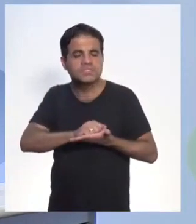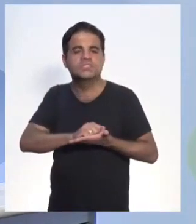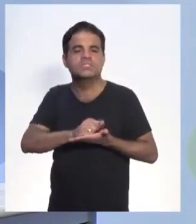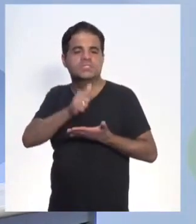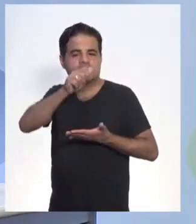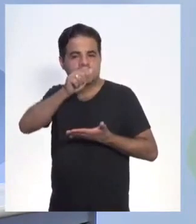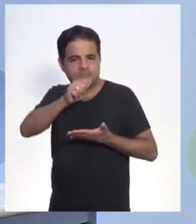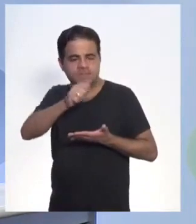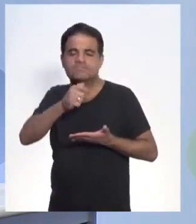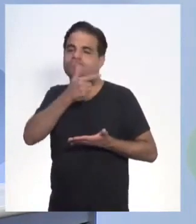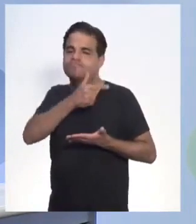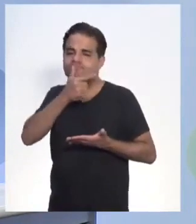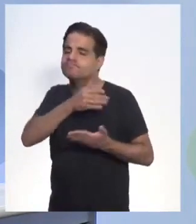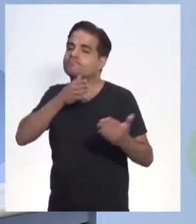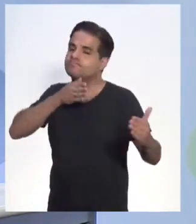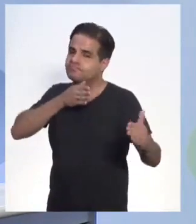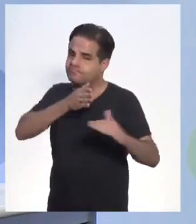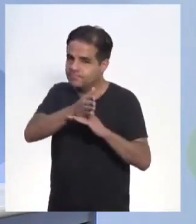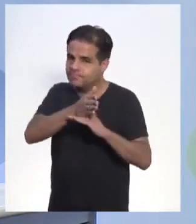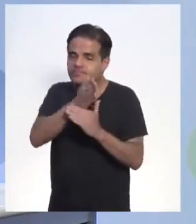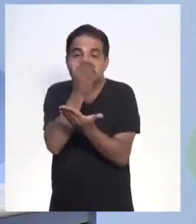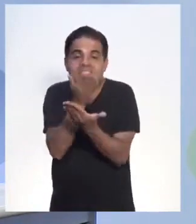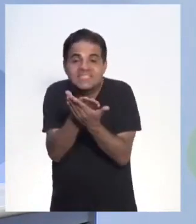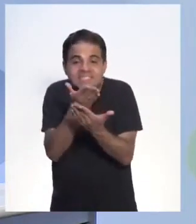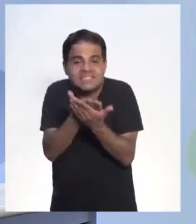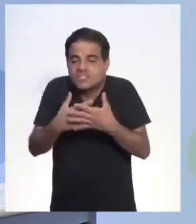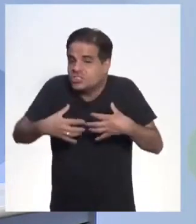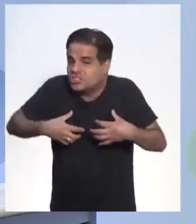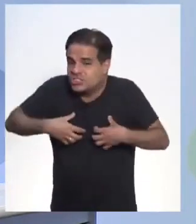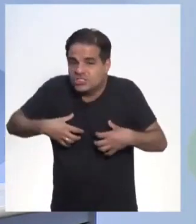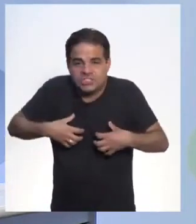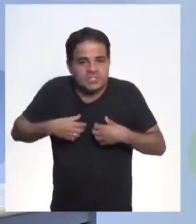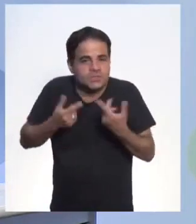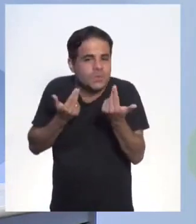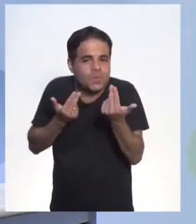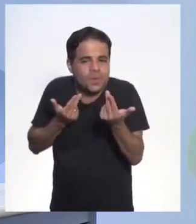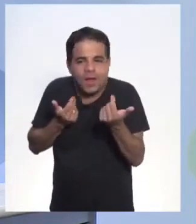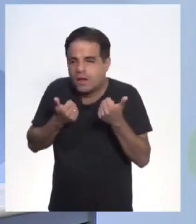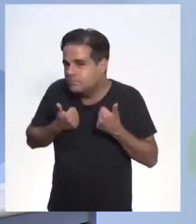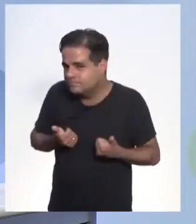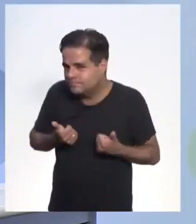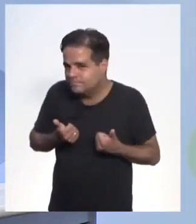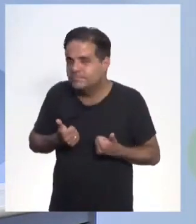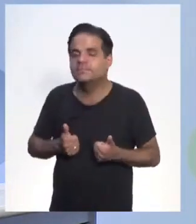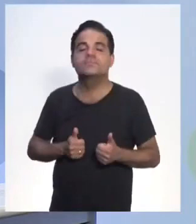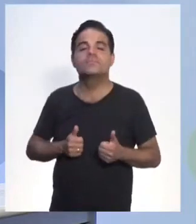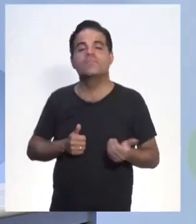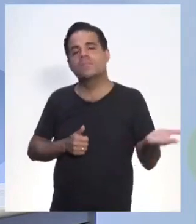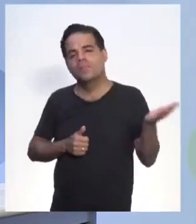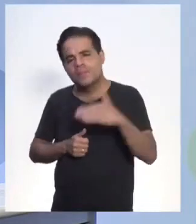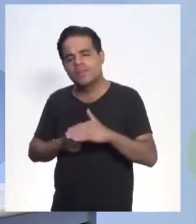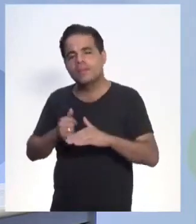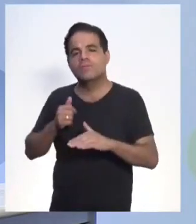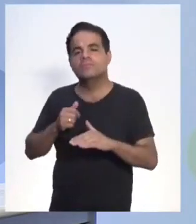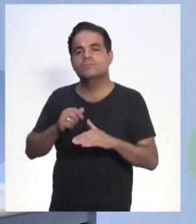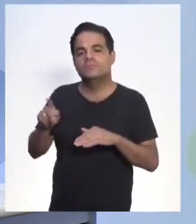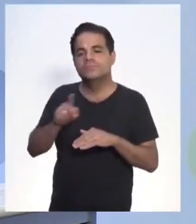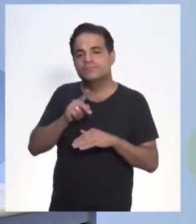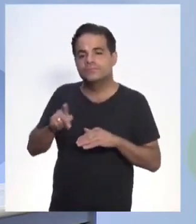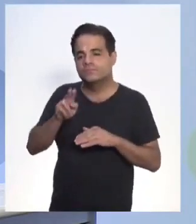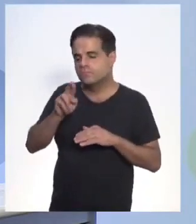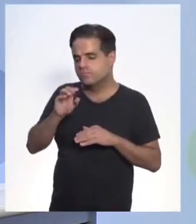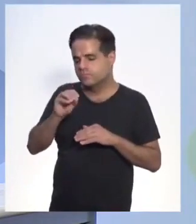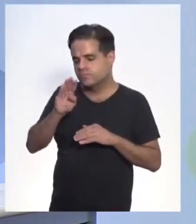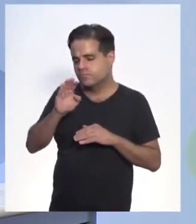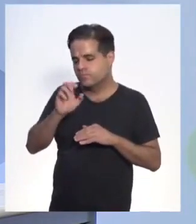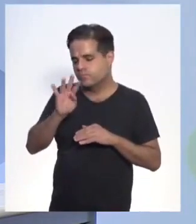você vai conseguir participar da nossa aula da mesma forma, ok? Muito bem, conto com a presença da professora Roberta